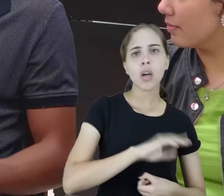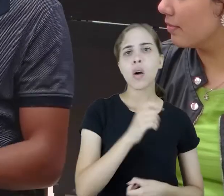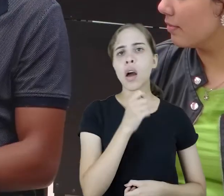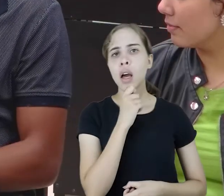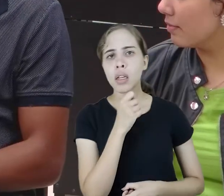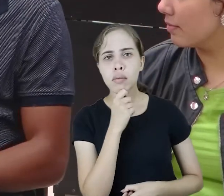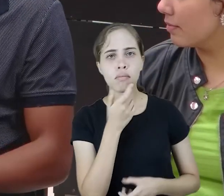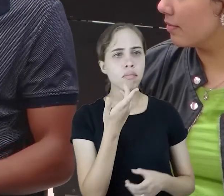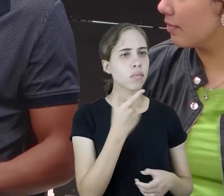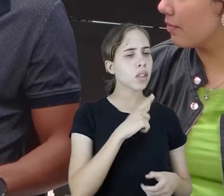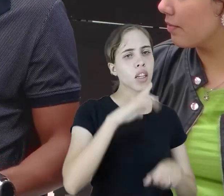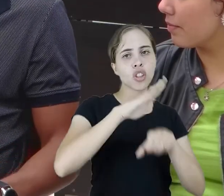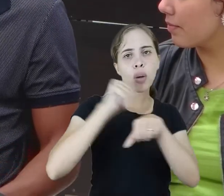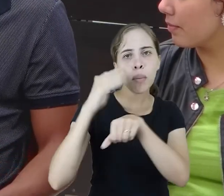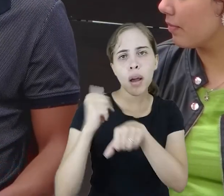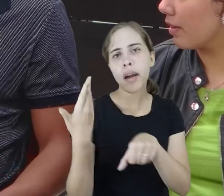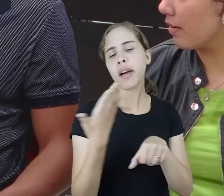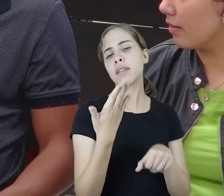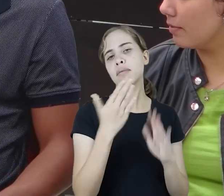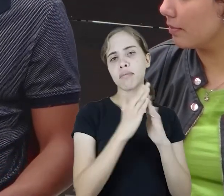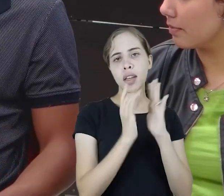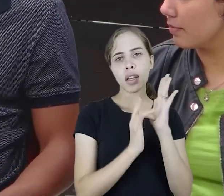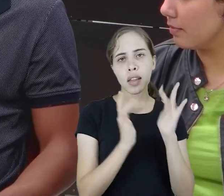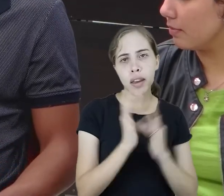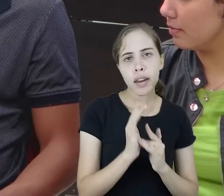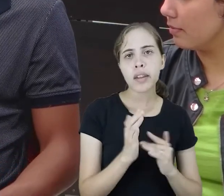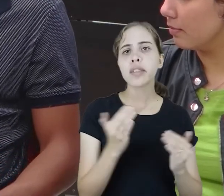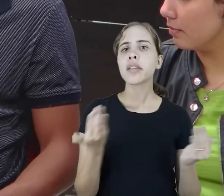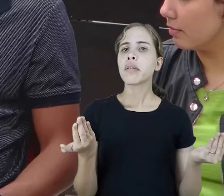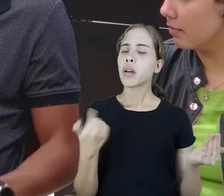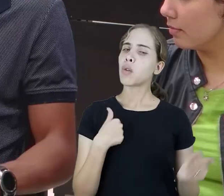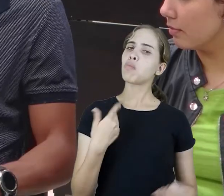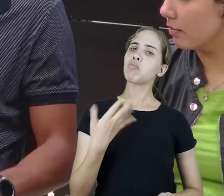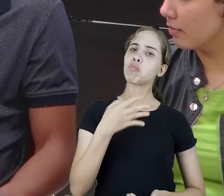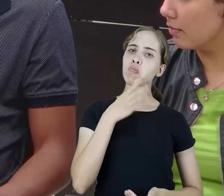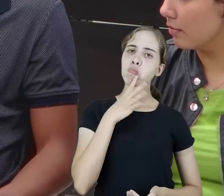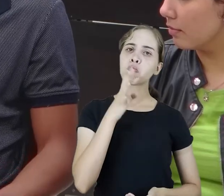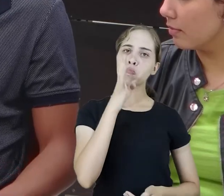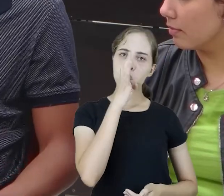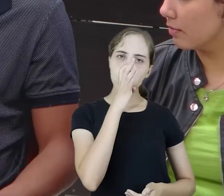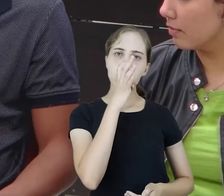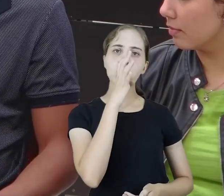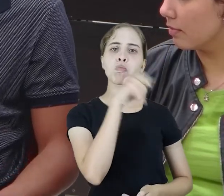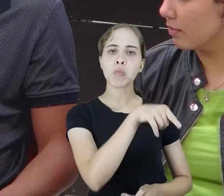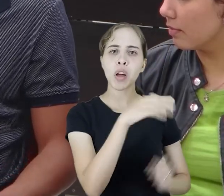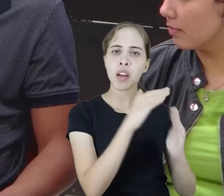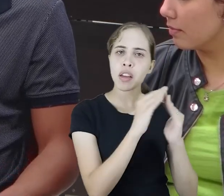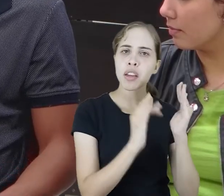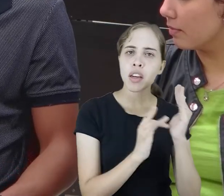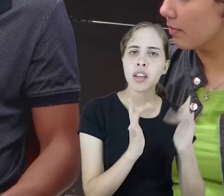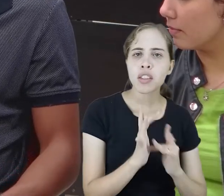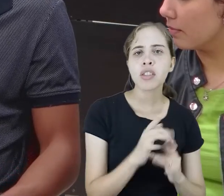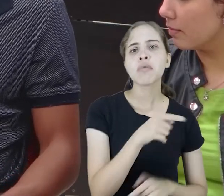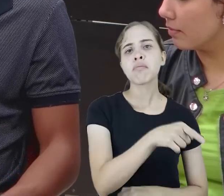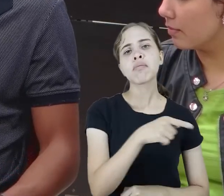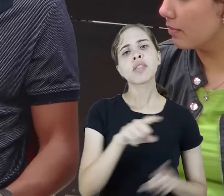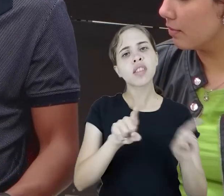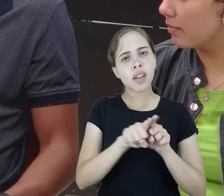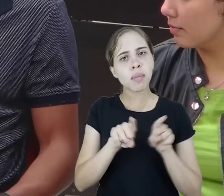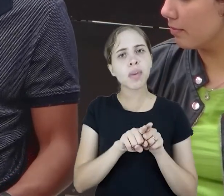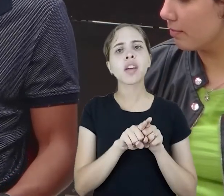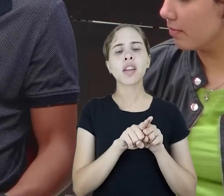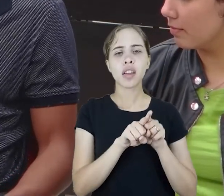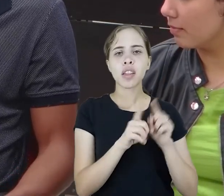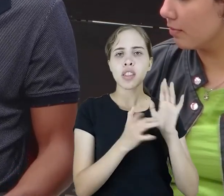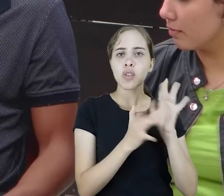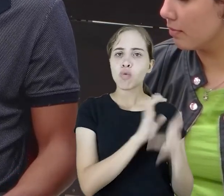tinham chamados na igreja. Eu falei, caramba, tipo, a igreja está aqui e Jesus Cristo está aqui, Ele está cuidando de